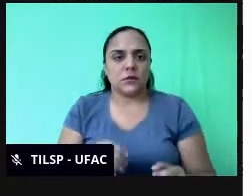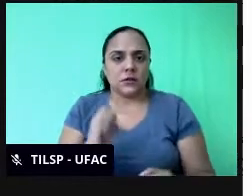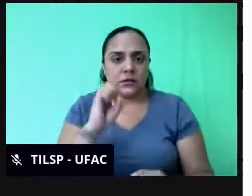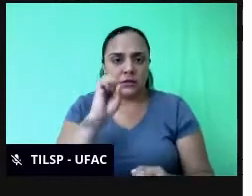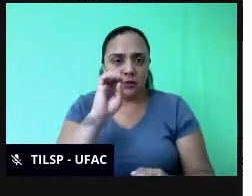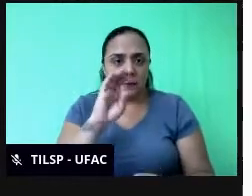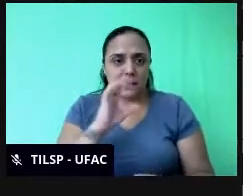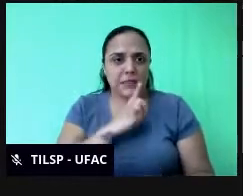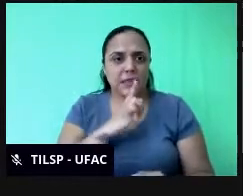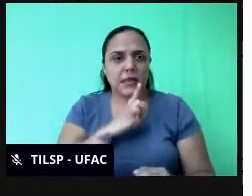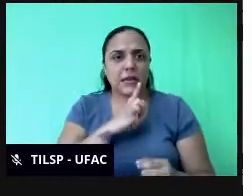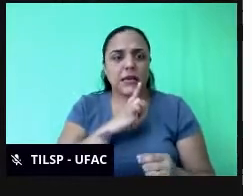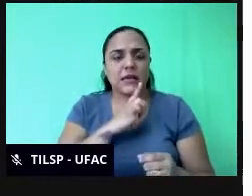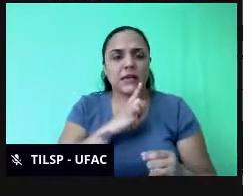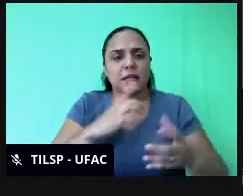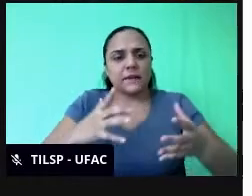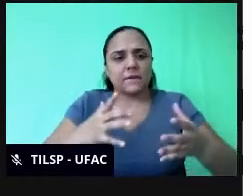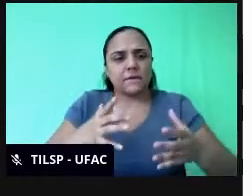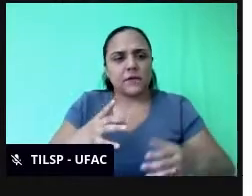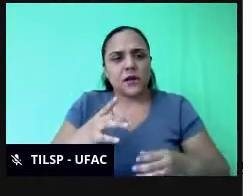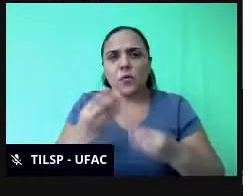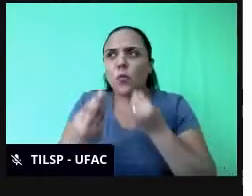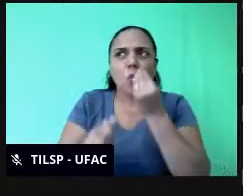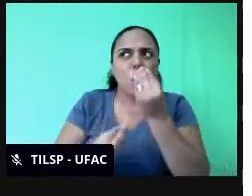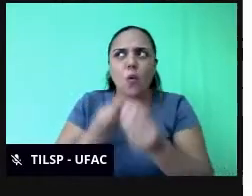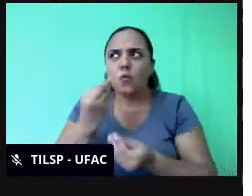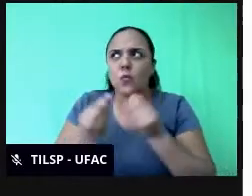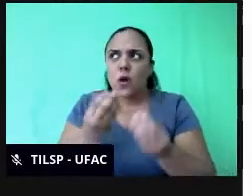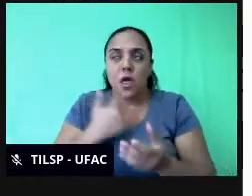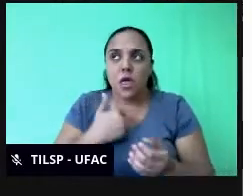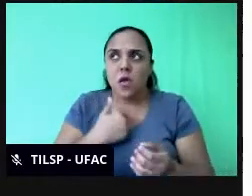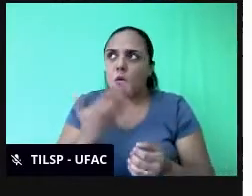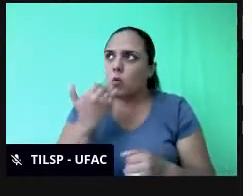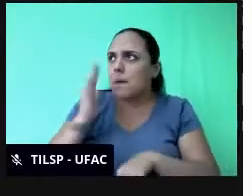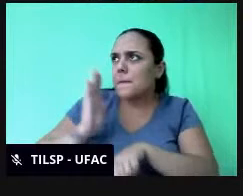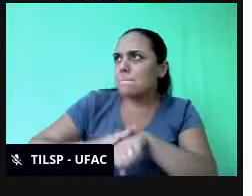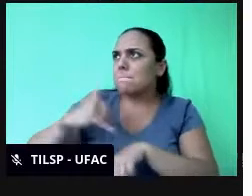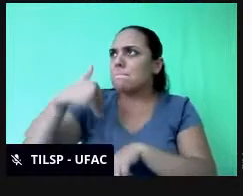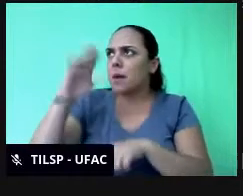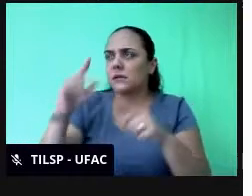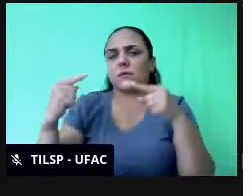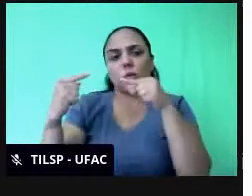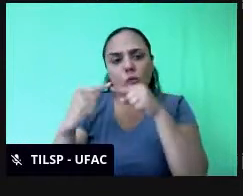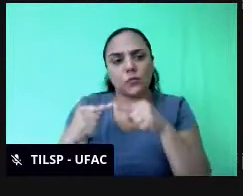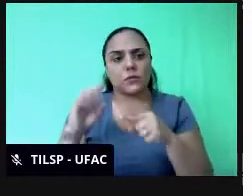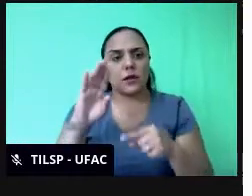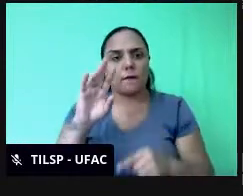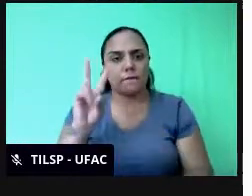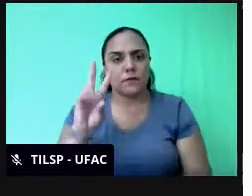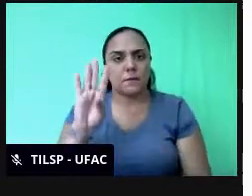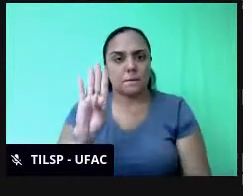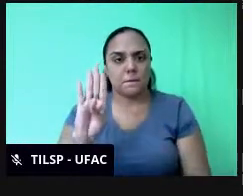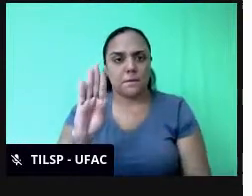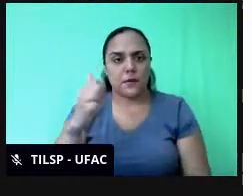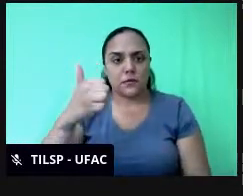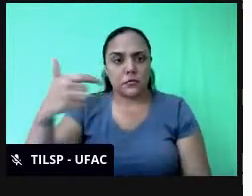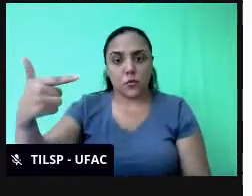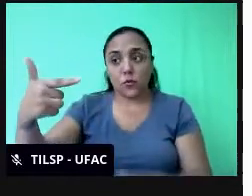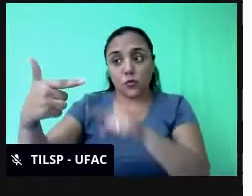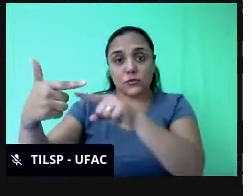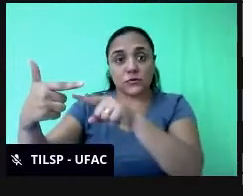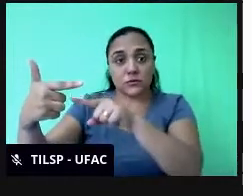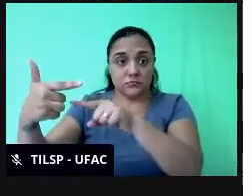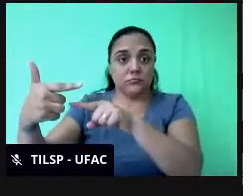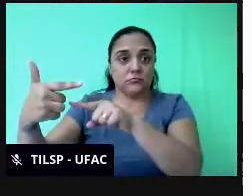está presente nas leguminosas, como que a gente otimiza uma maior absorção? Adicionando alimentos fontes de vitamina